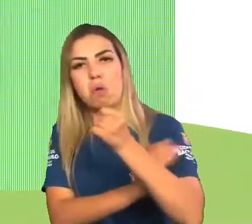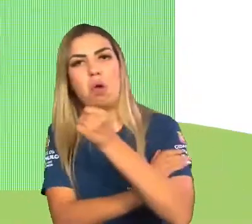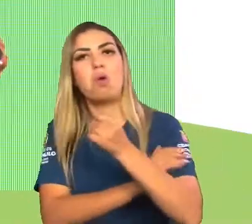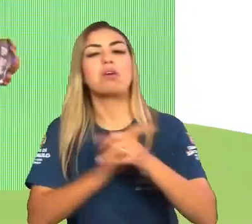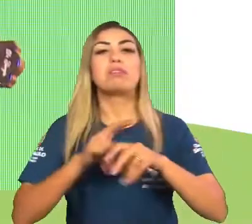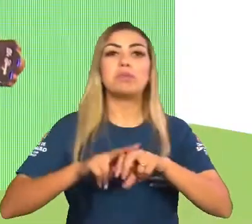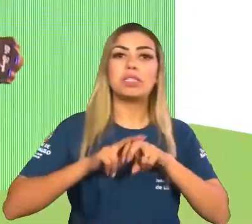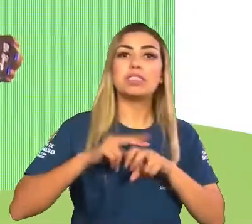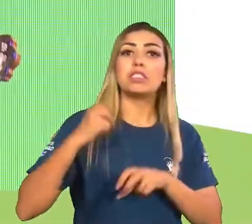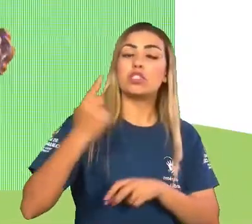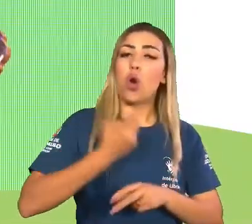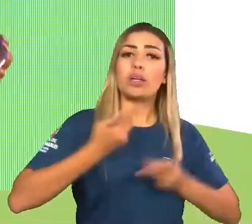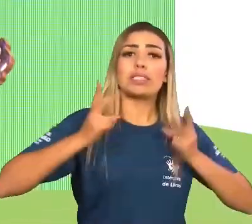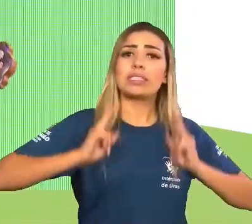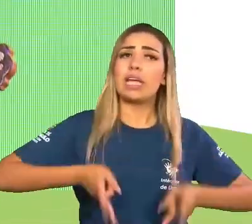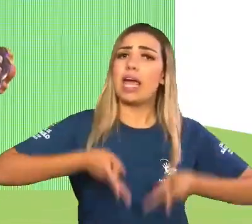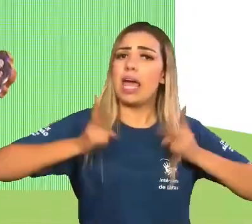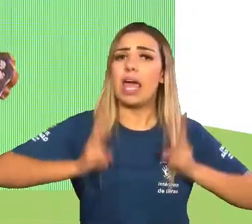tempo inteiro,